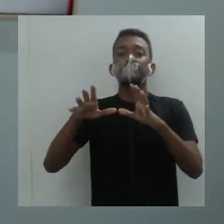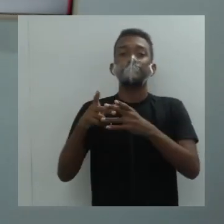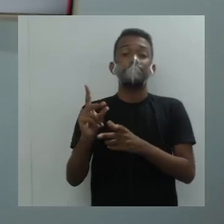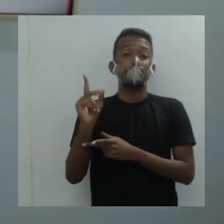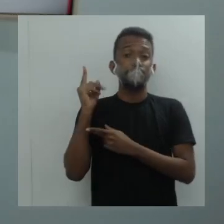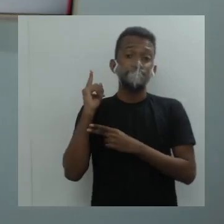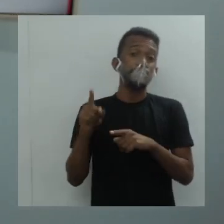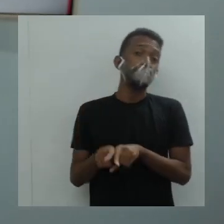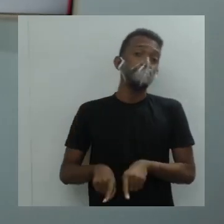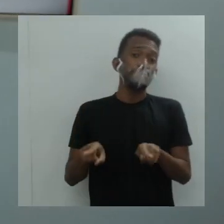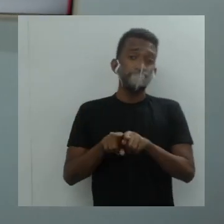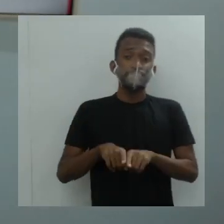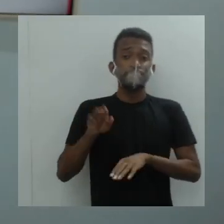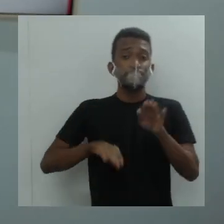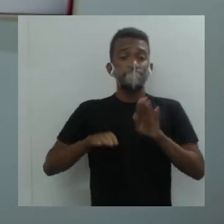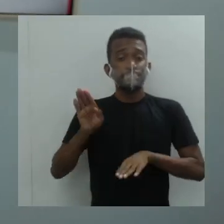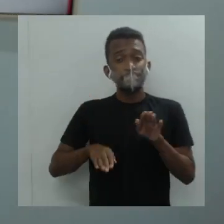dependiam